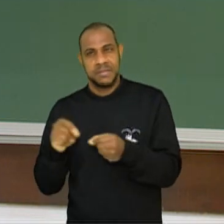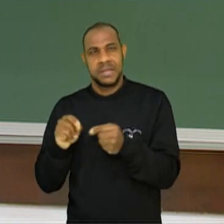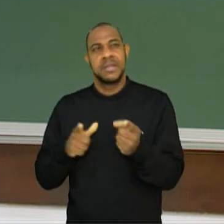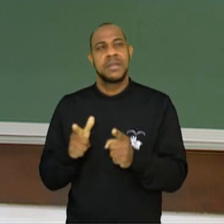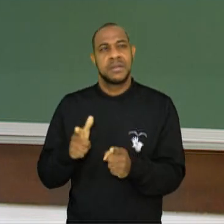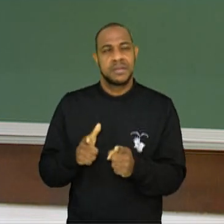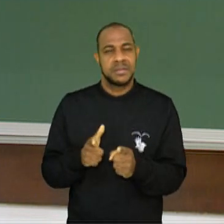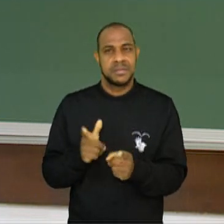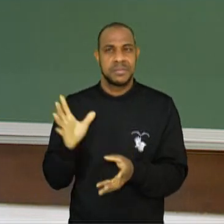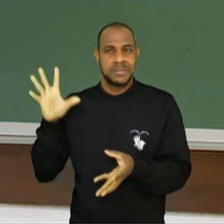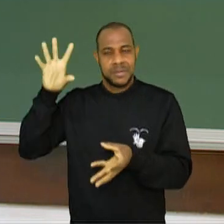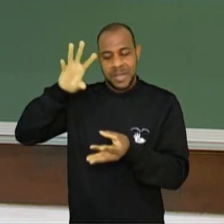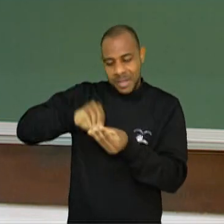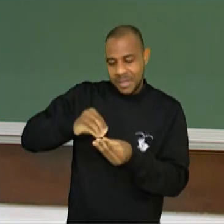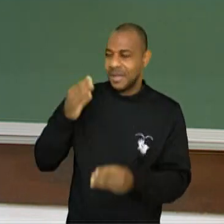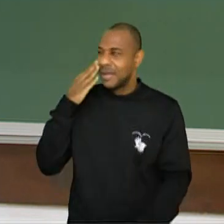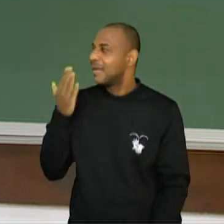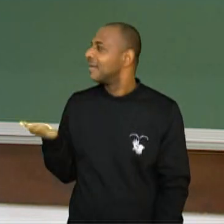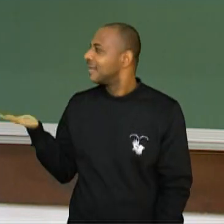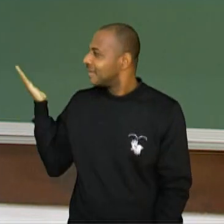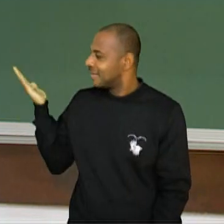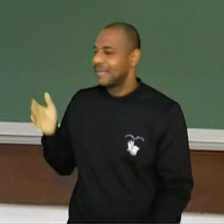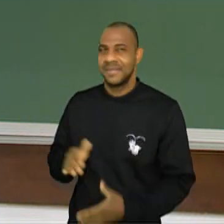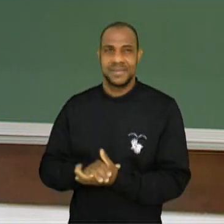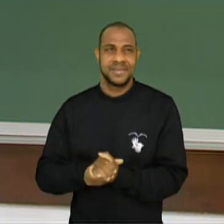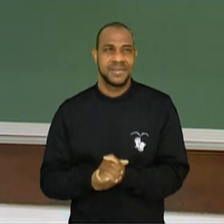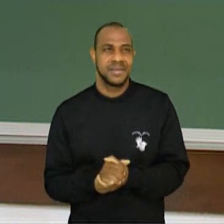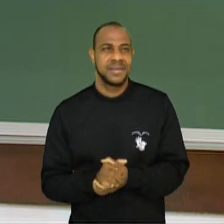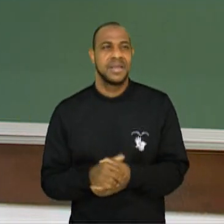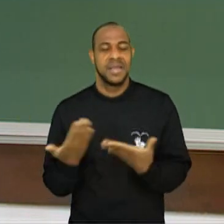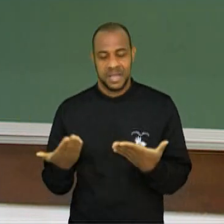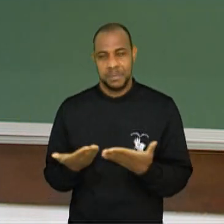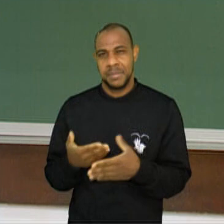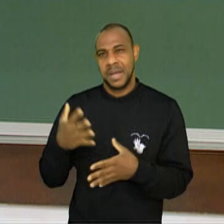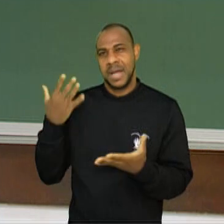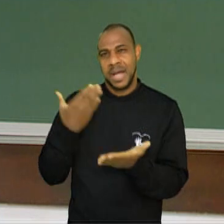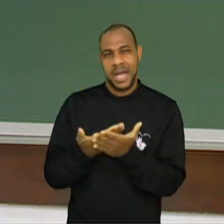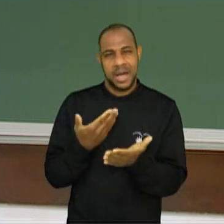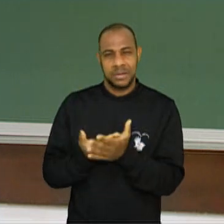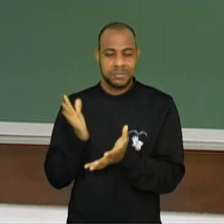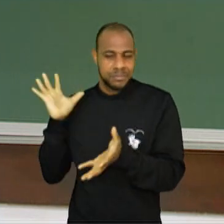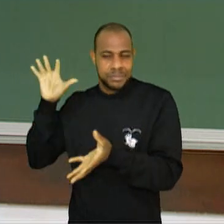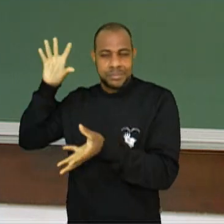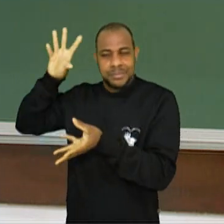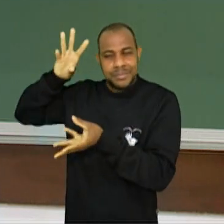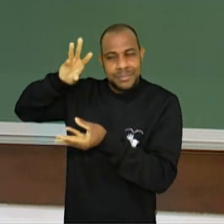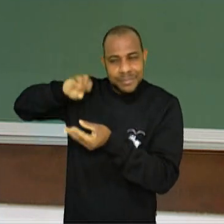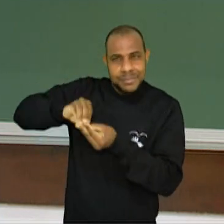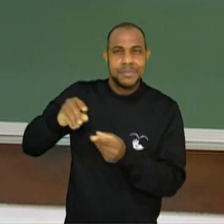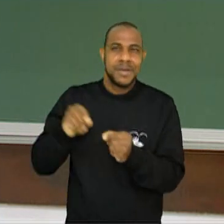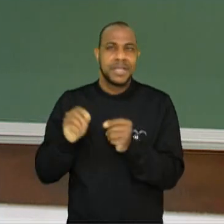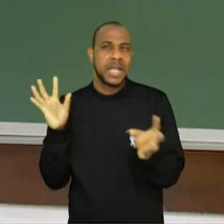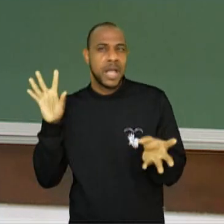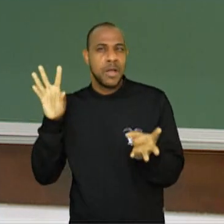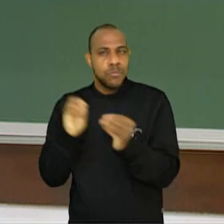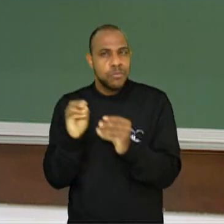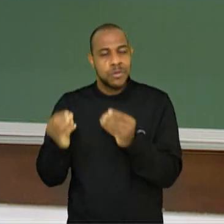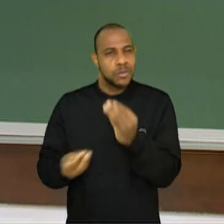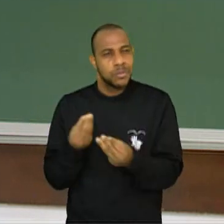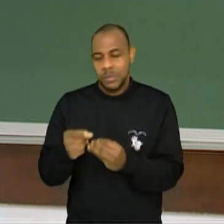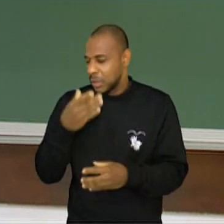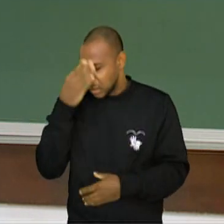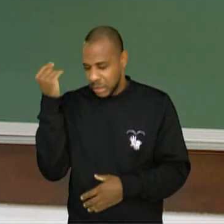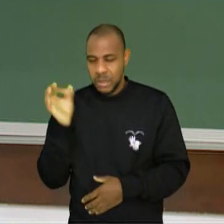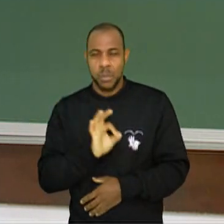Paraná de retomadas. Essa é uma aula dessas, tá? Uma aula de retomada para a gente fazer aquela revisão, para não esquecer aquilo